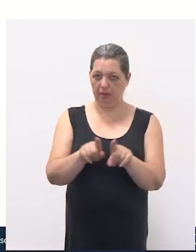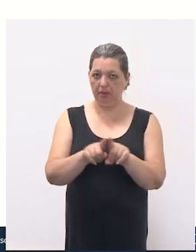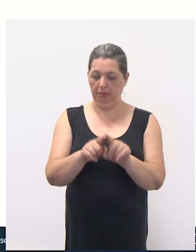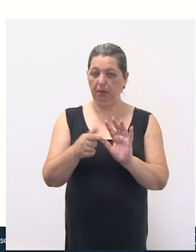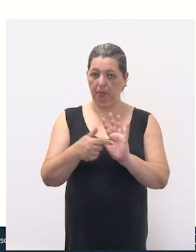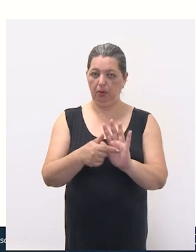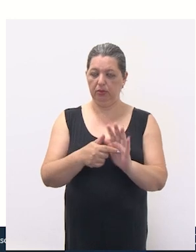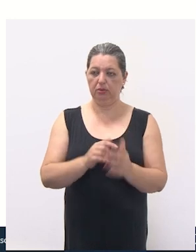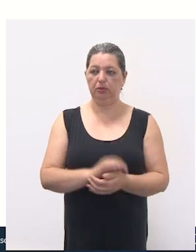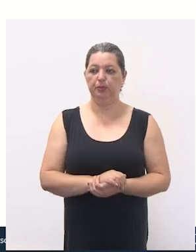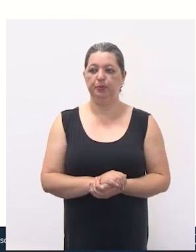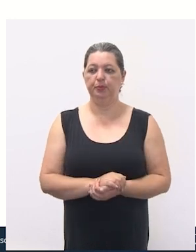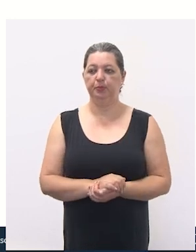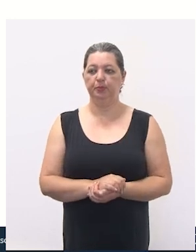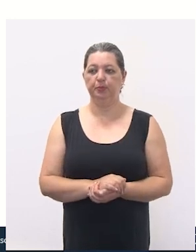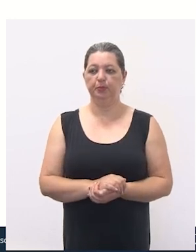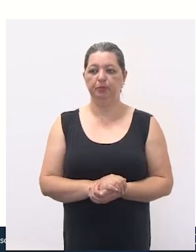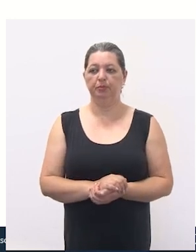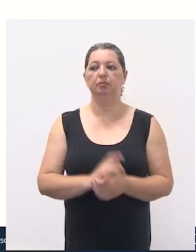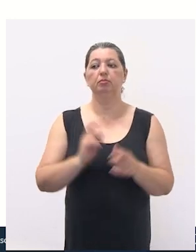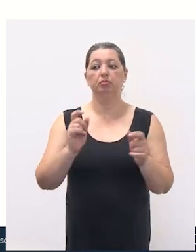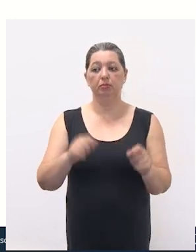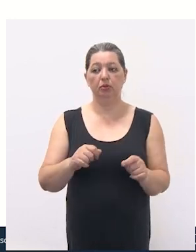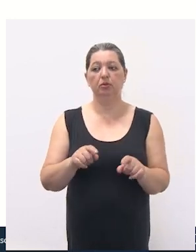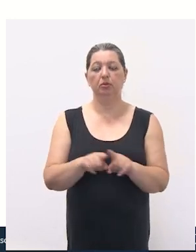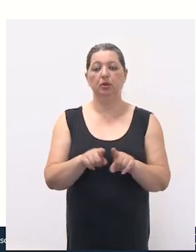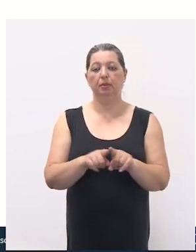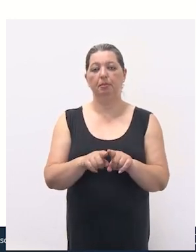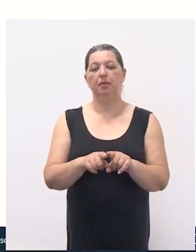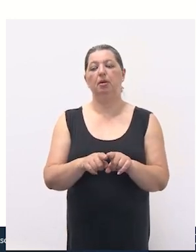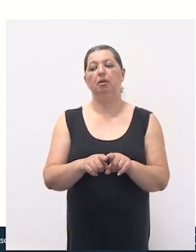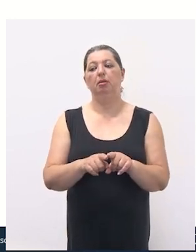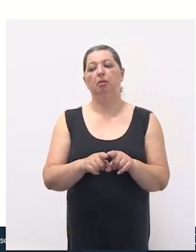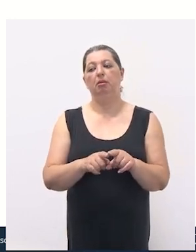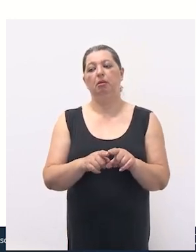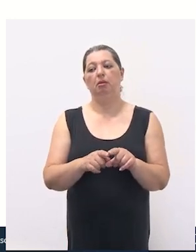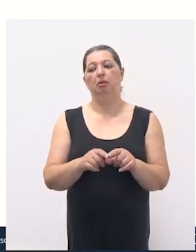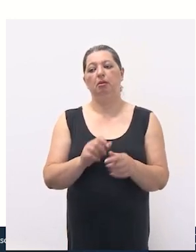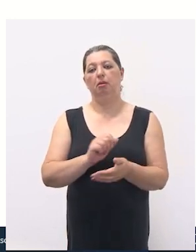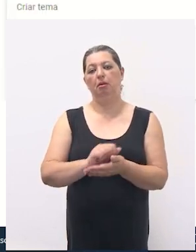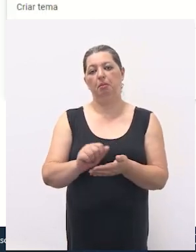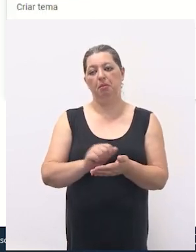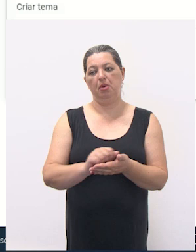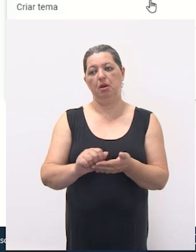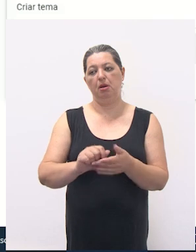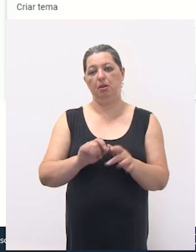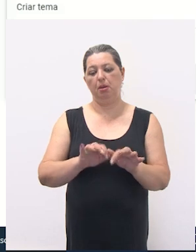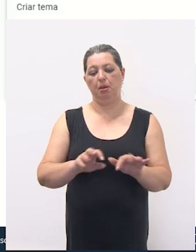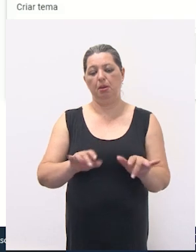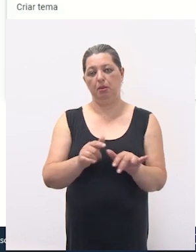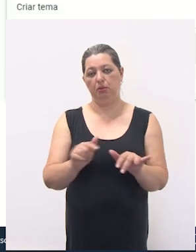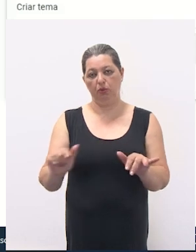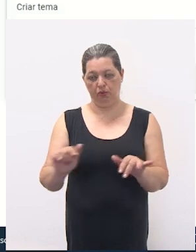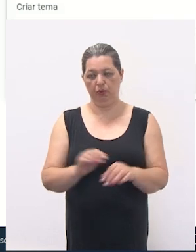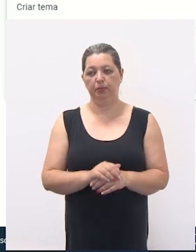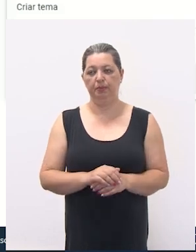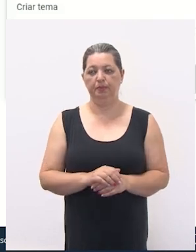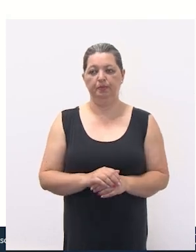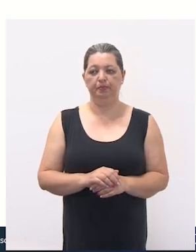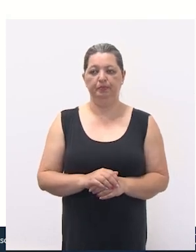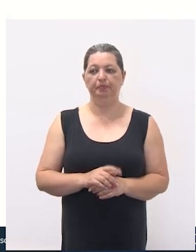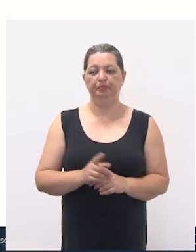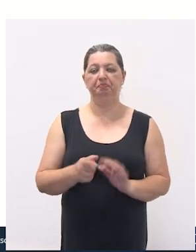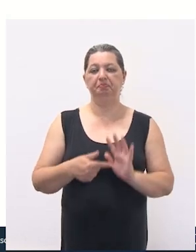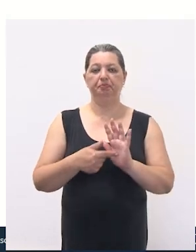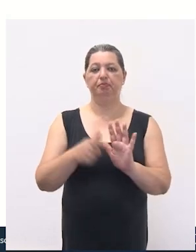da outra turma. Aí você pode reconfigurar, digamos assim. Eu fechei aqui, já apareceu, essa atividade